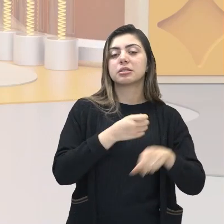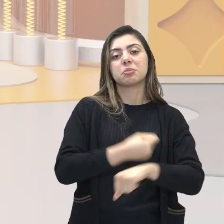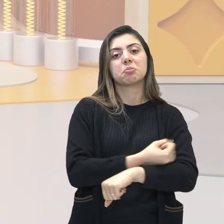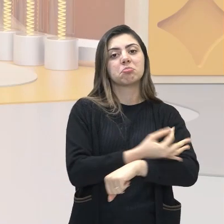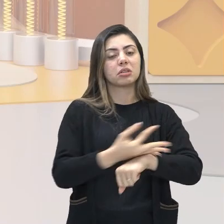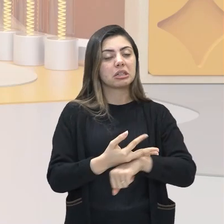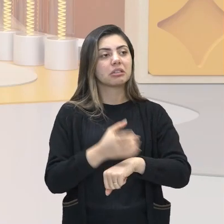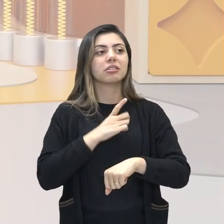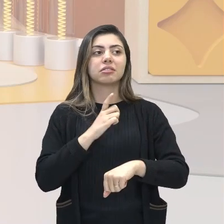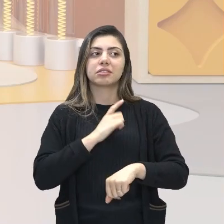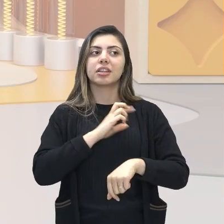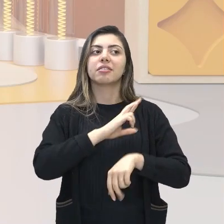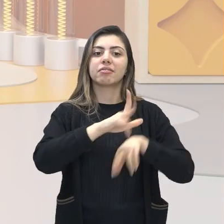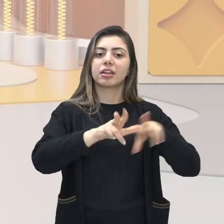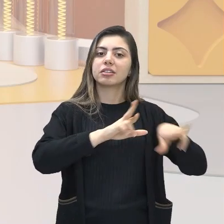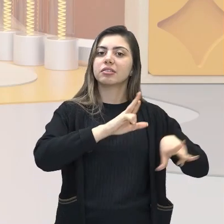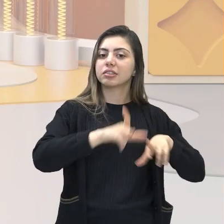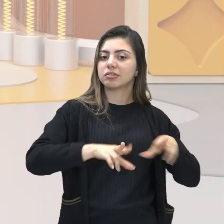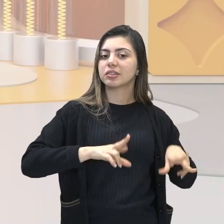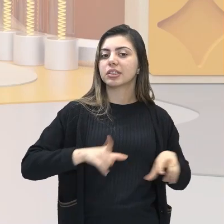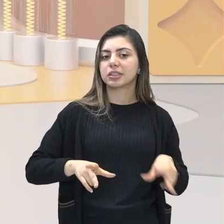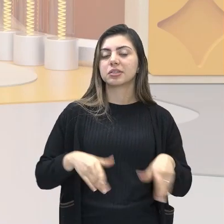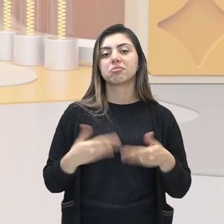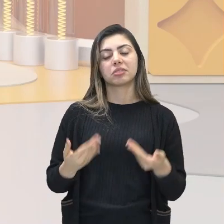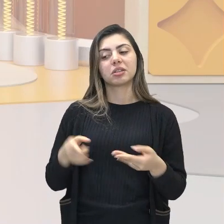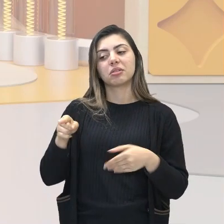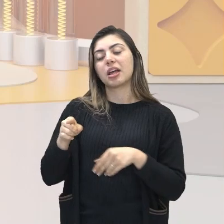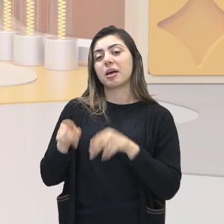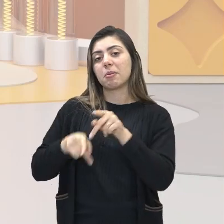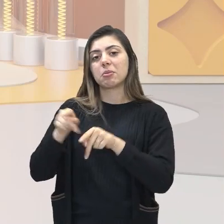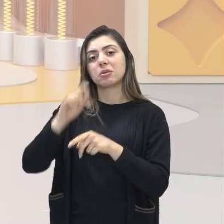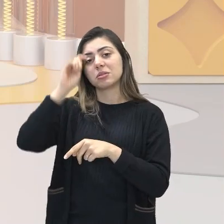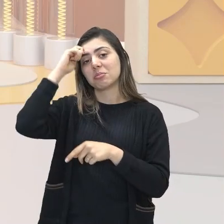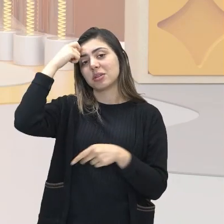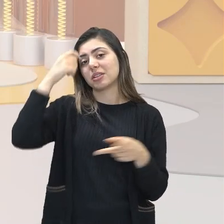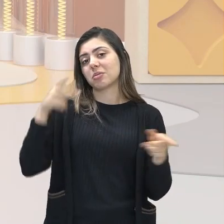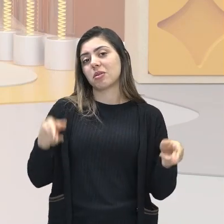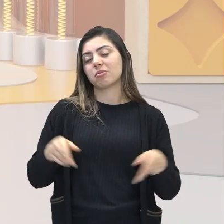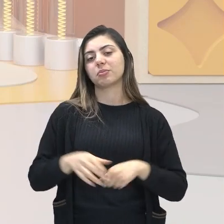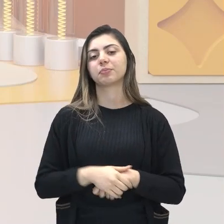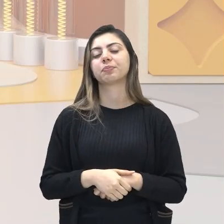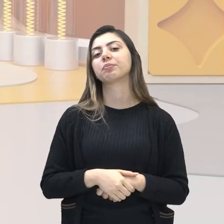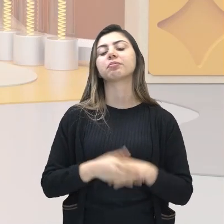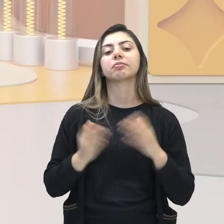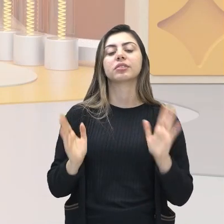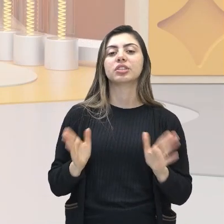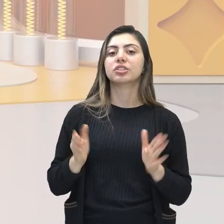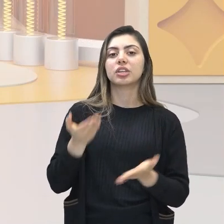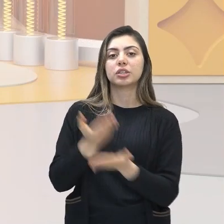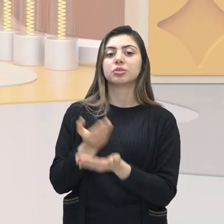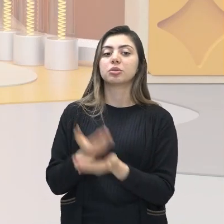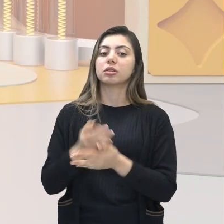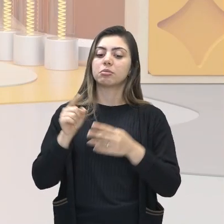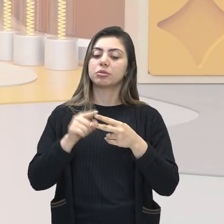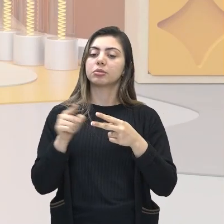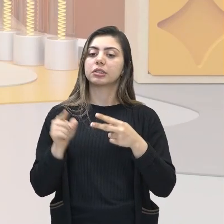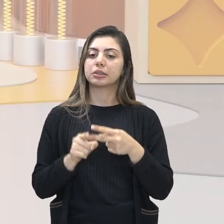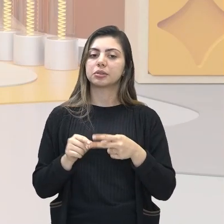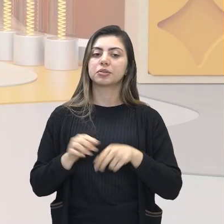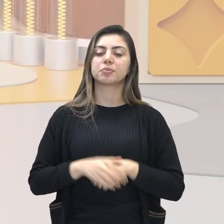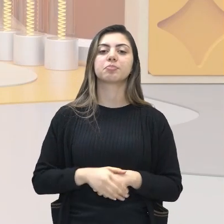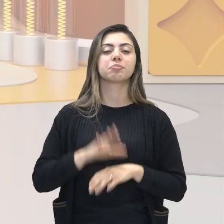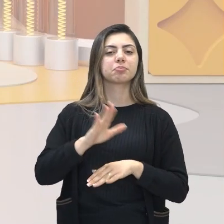existem vários outros elementos diferentes, na população negra também não seria diferente. Nós vimos esses dois grupos, certo? Agora a gente vai ver uma